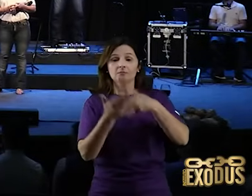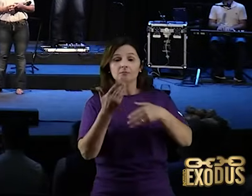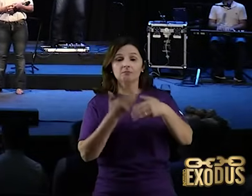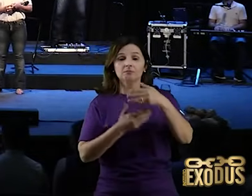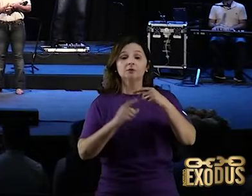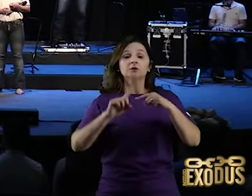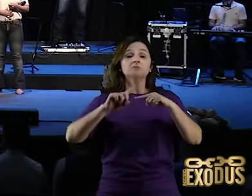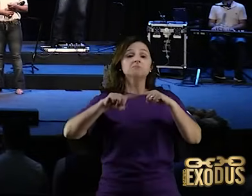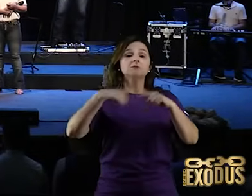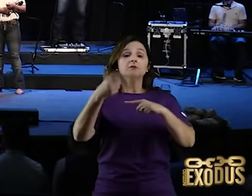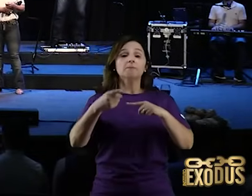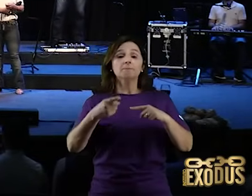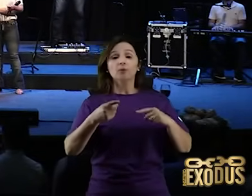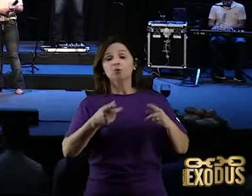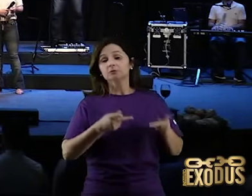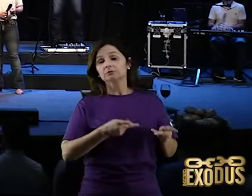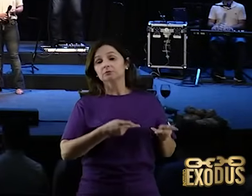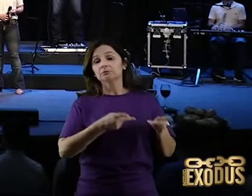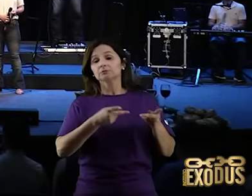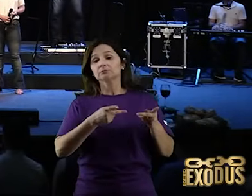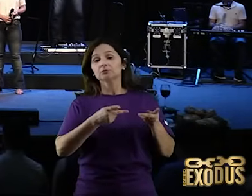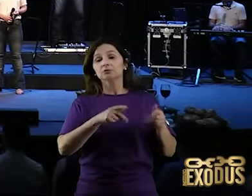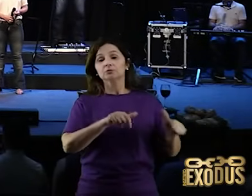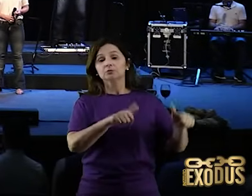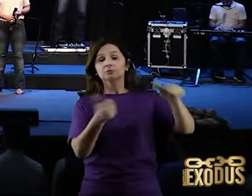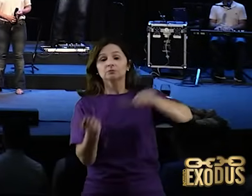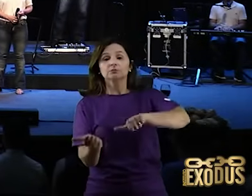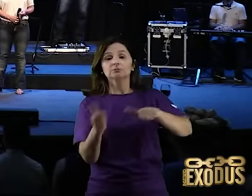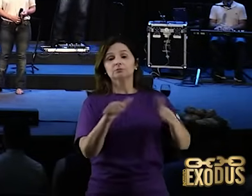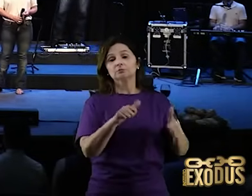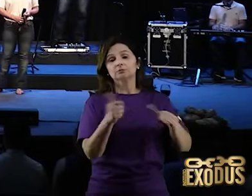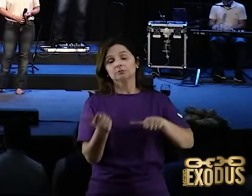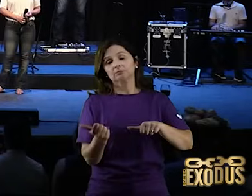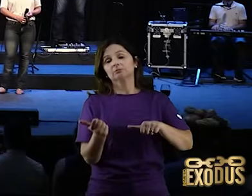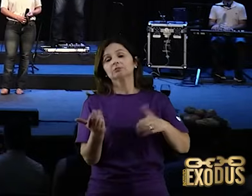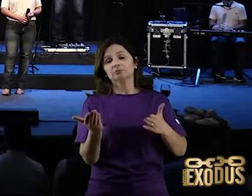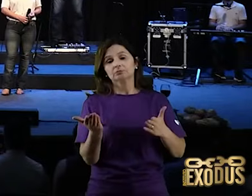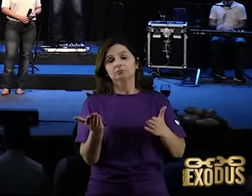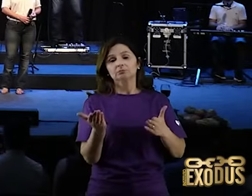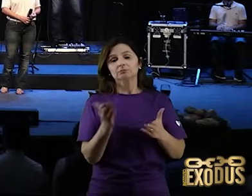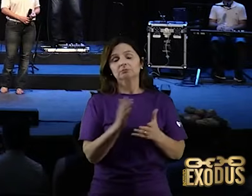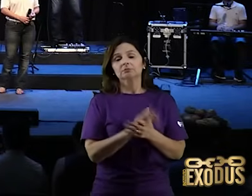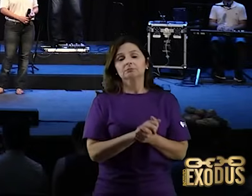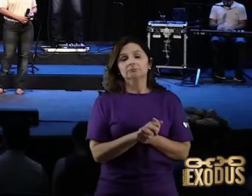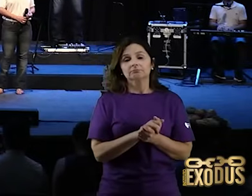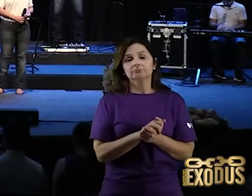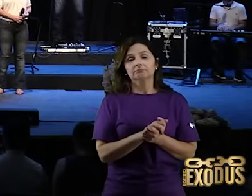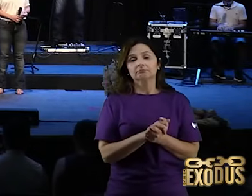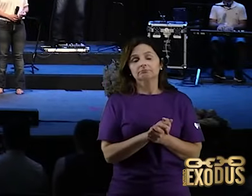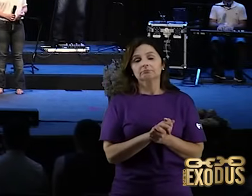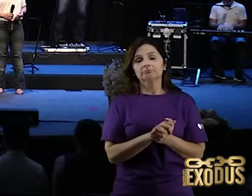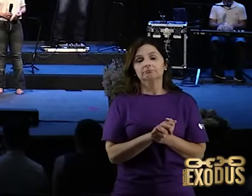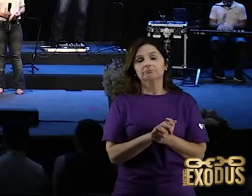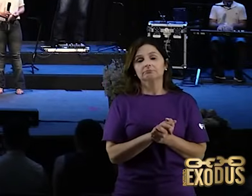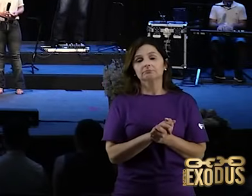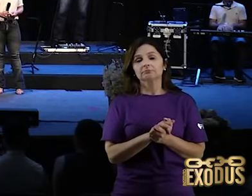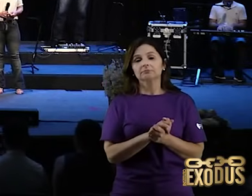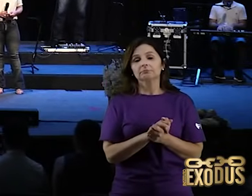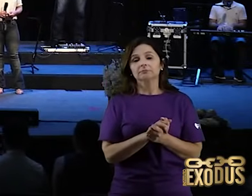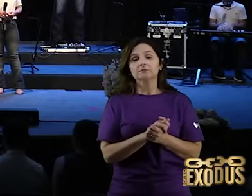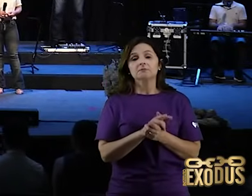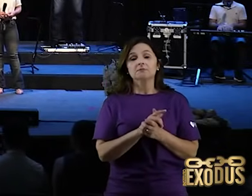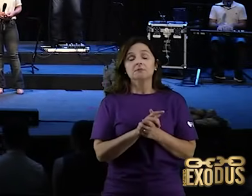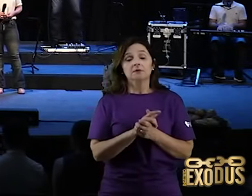Retiro nós estamos dando um passo junto com a nossa família povo de Israel ensina os